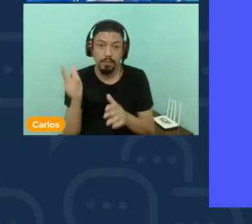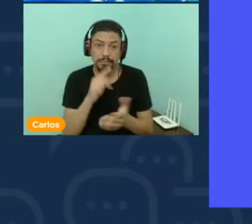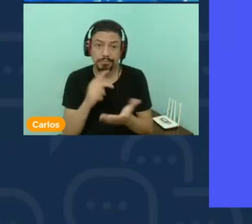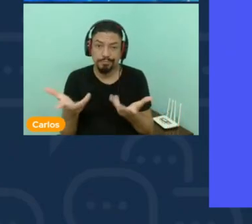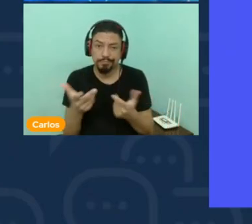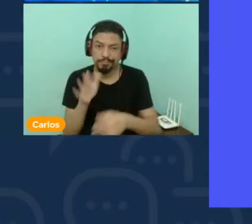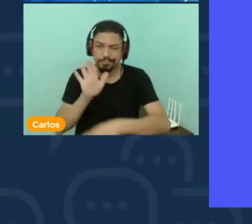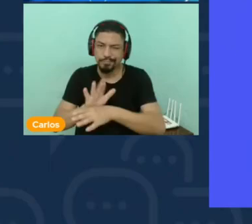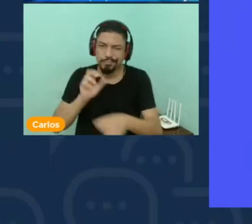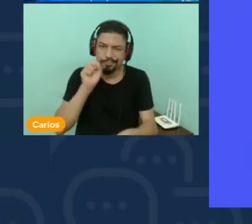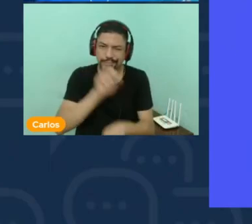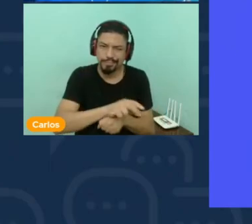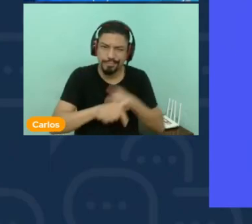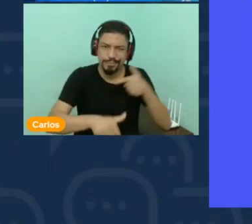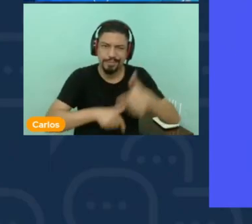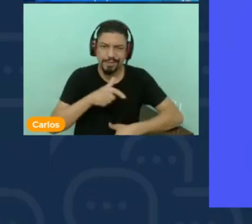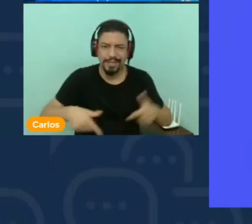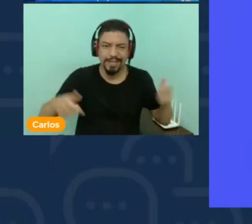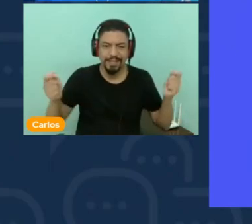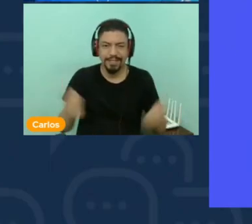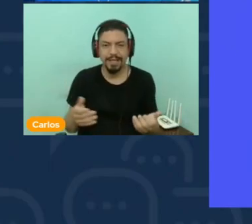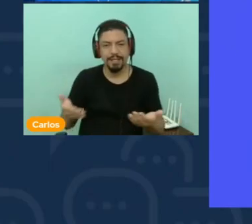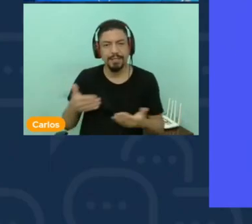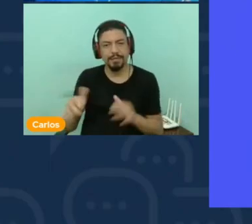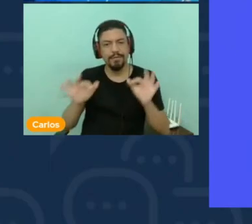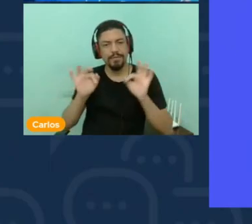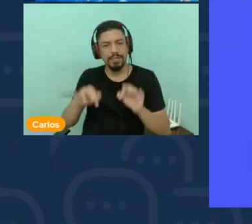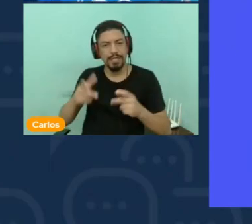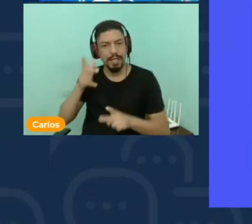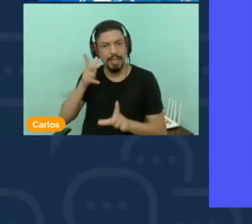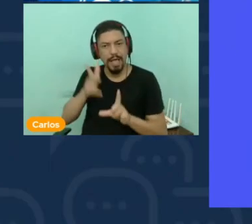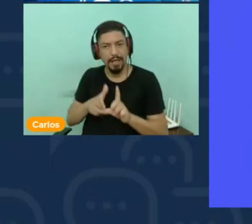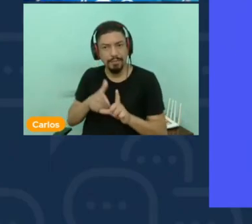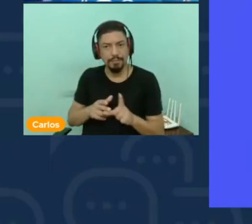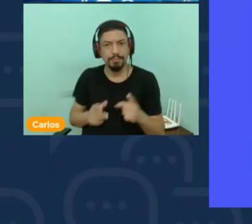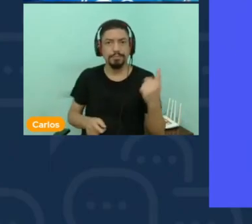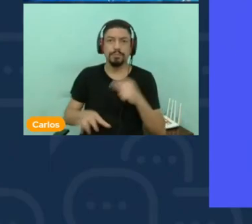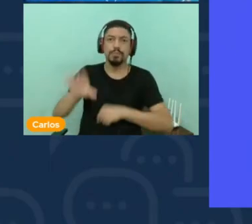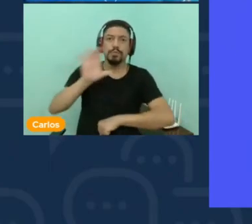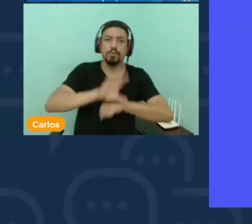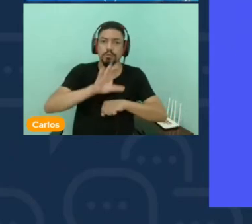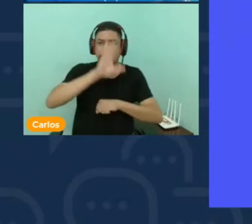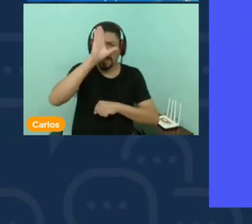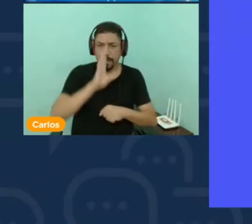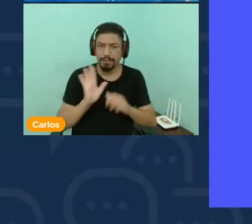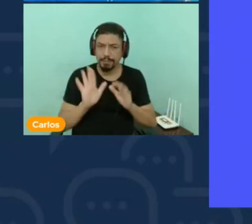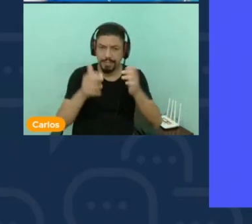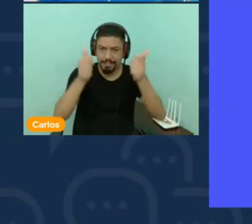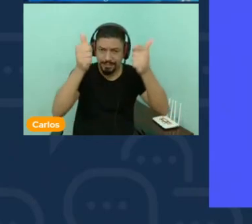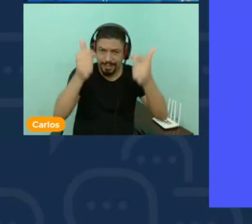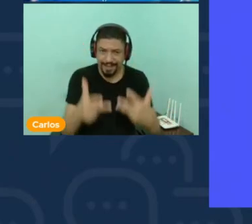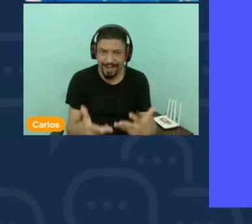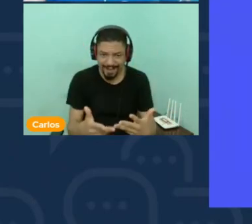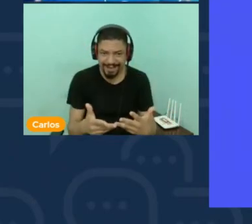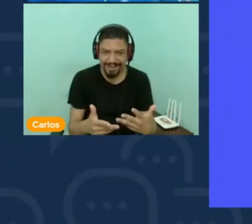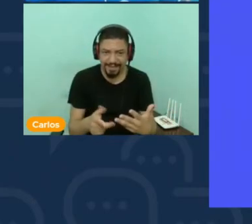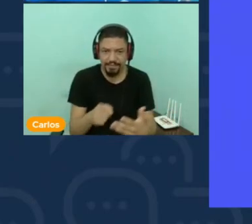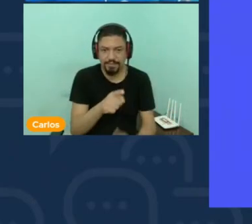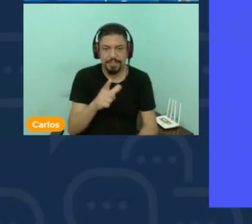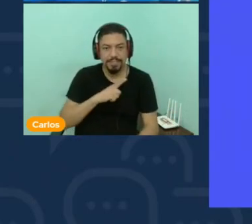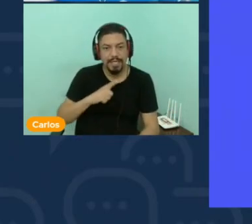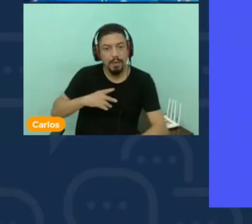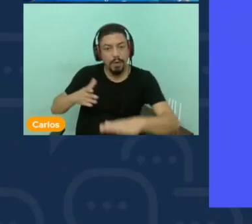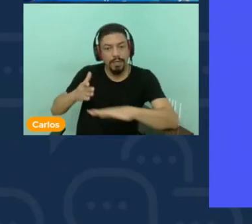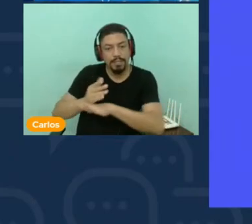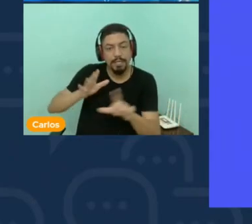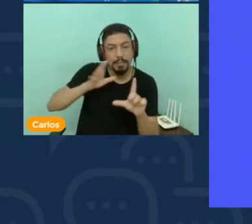para a gente encerrar hoje a nossa live. Sobre os treinamentos gratuitos eu já disse, né? Então, vocês estão com acesso